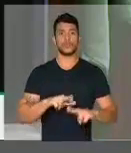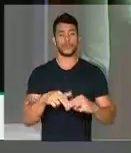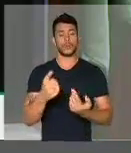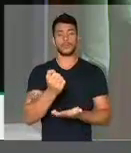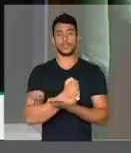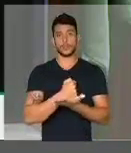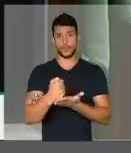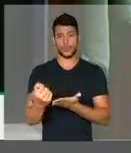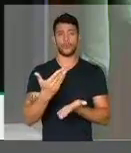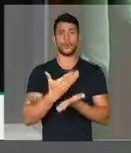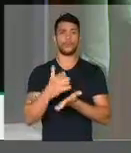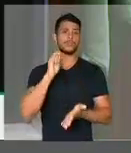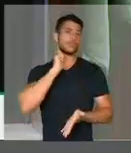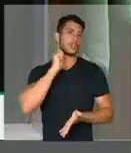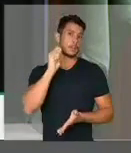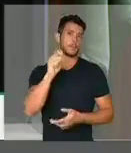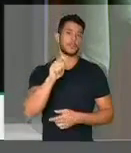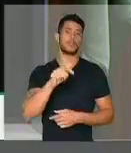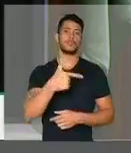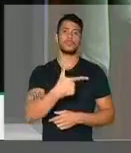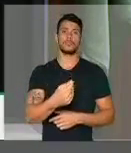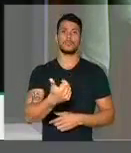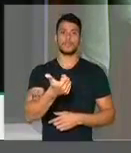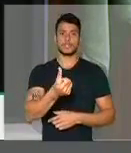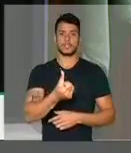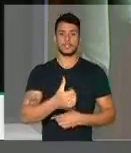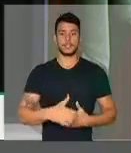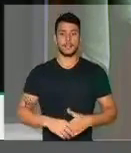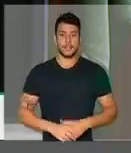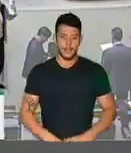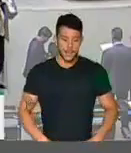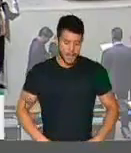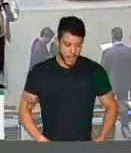de 2016 no nosso país. Muito obrigado, senhor presidente.